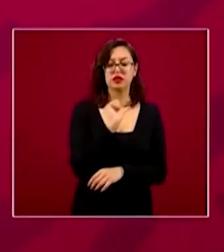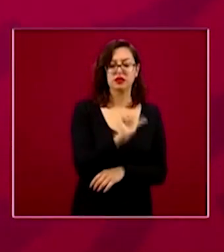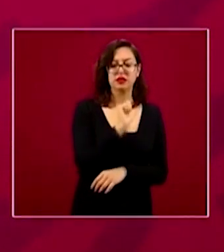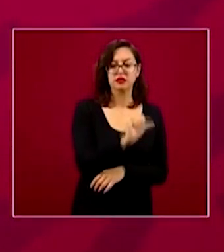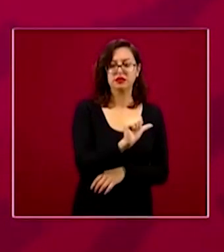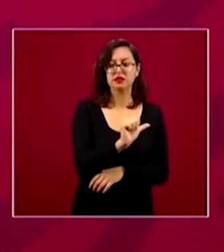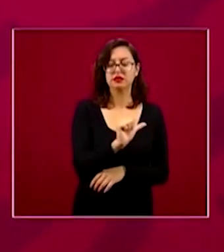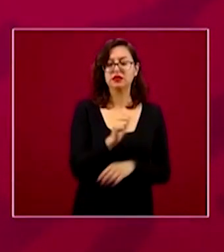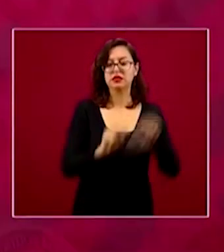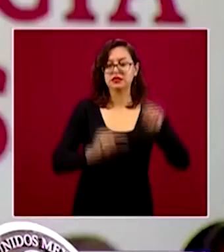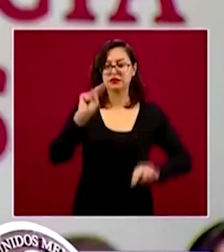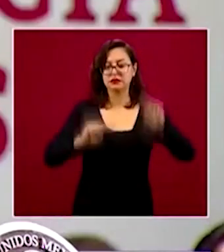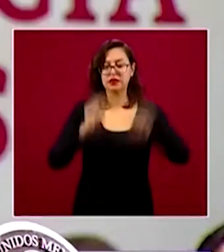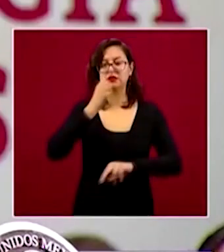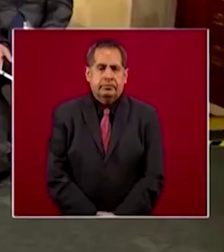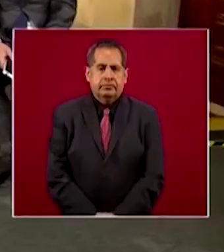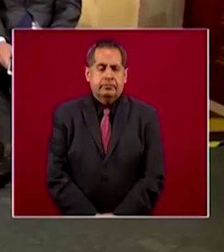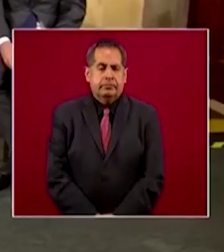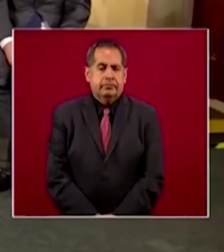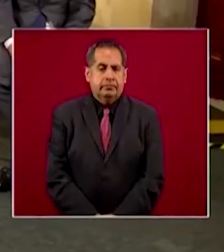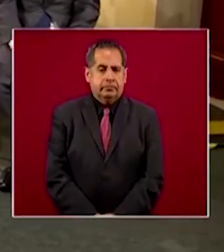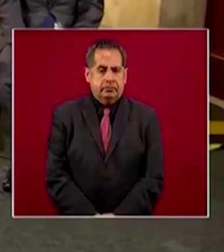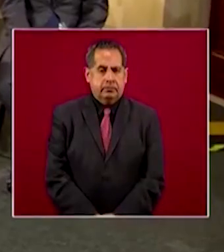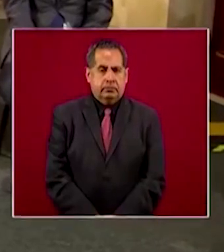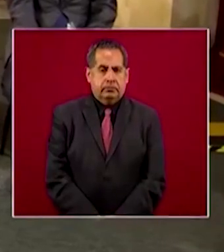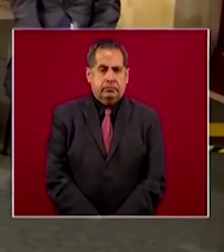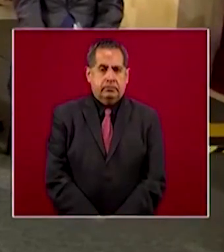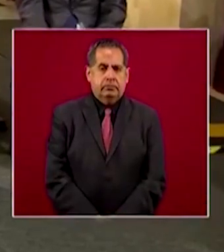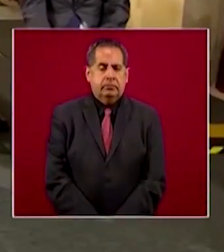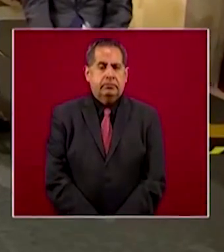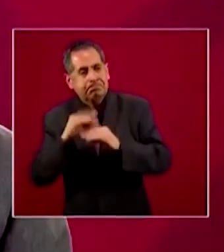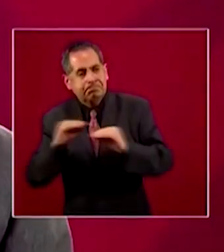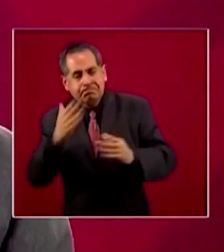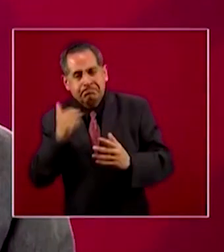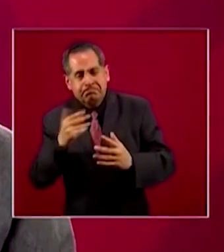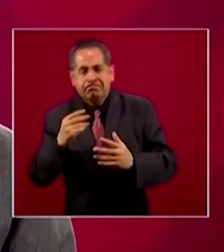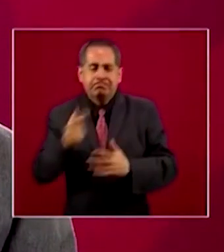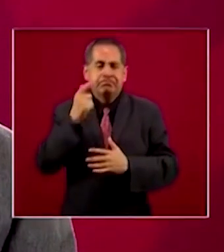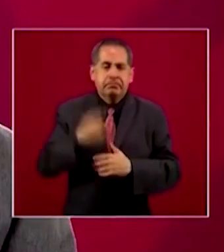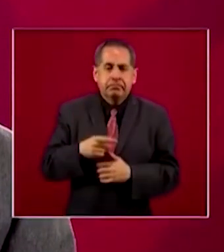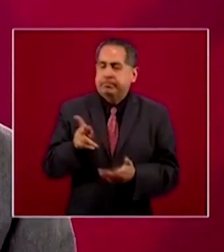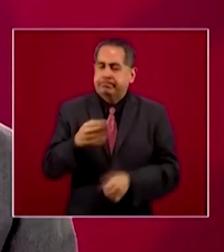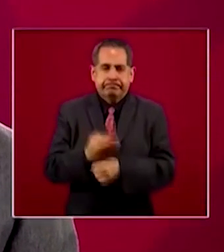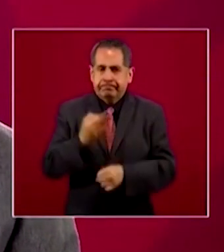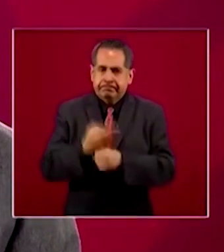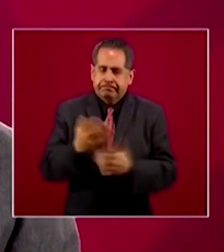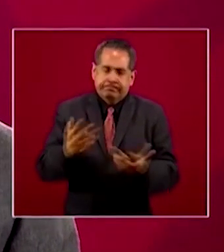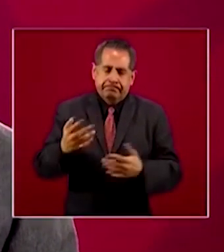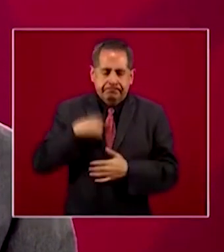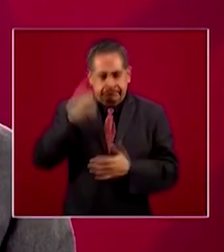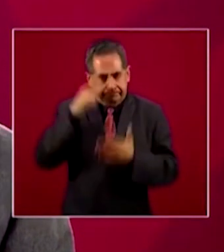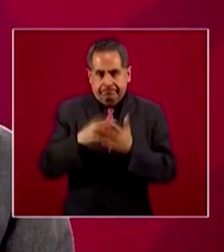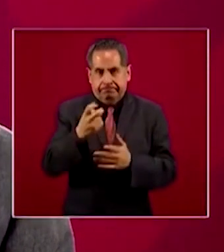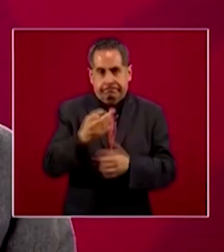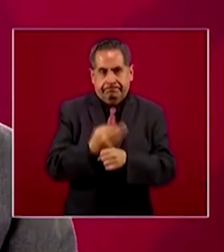16 grados escolares. E a Fatin Hanesan, representante média televisiva do Azteca TV Hateten,